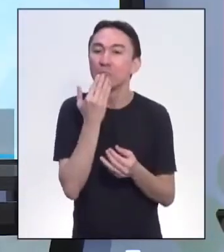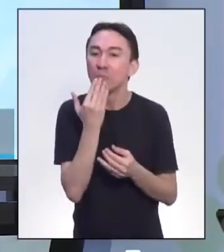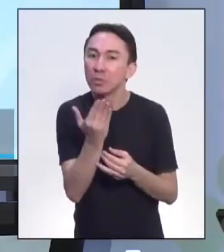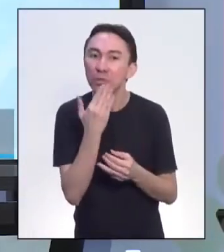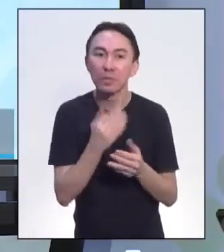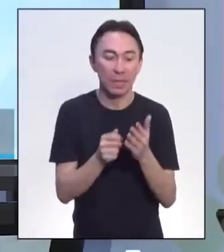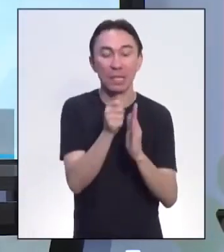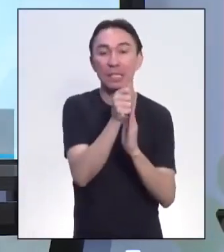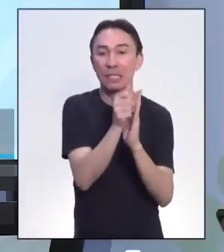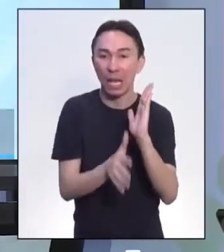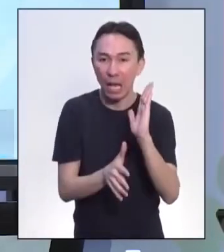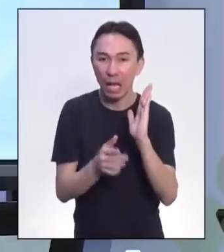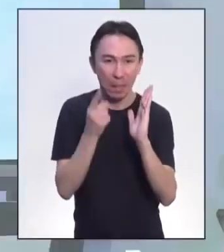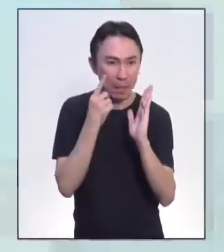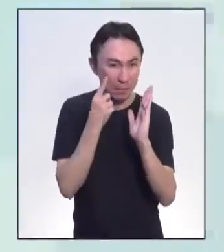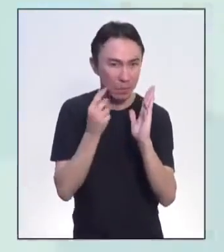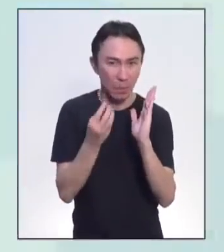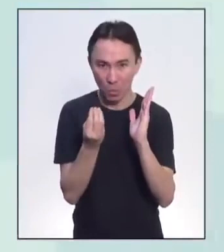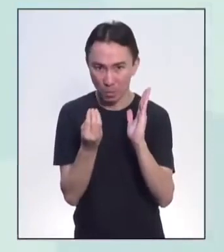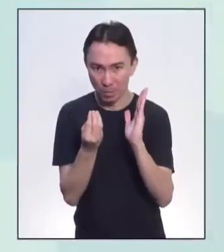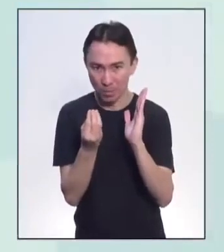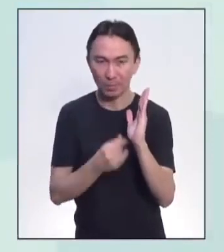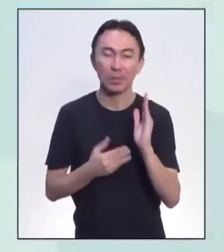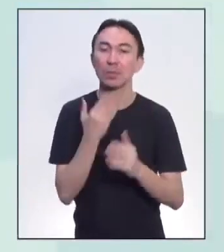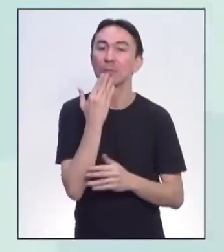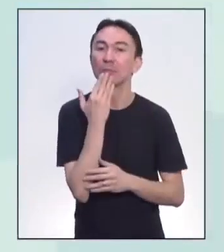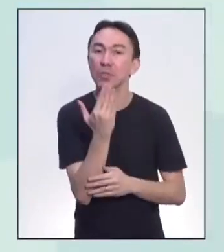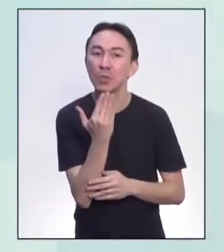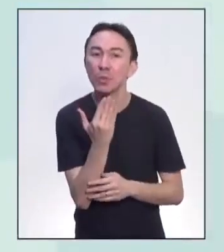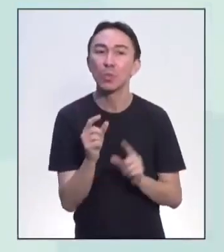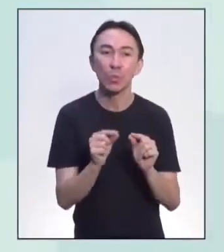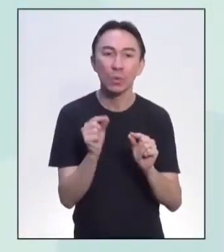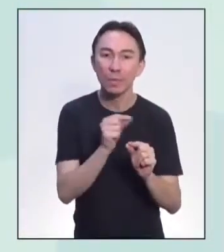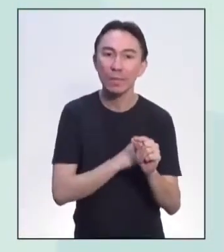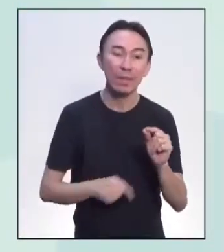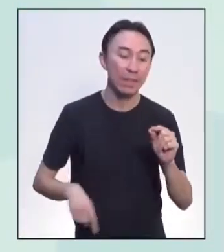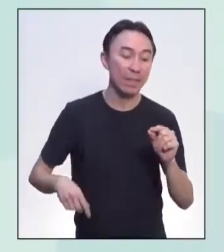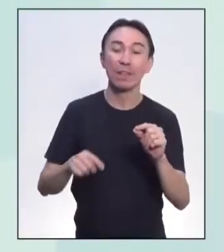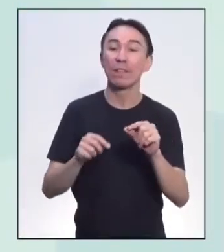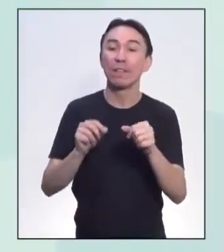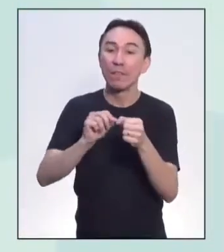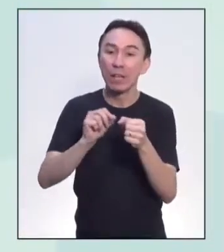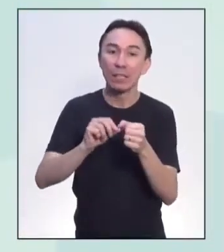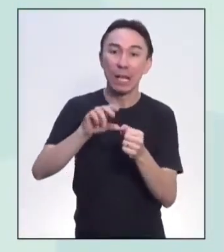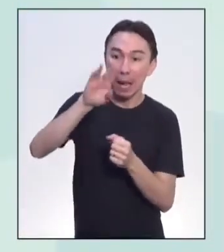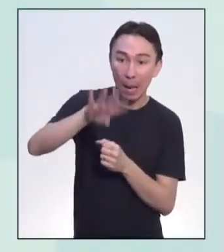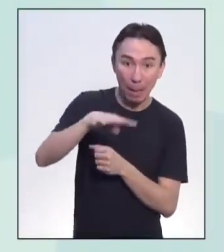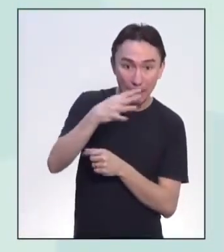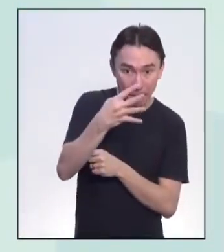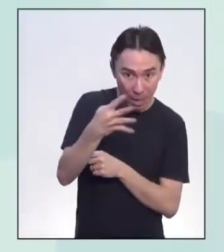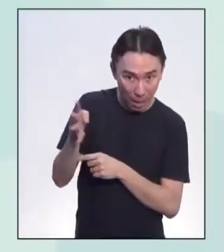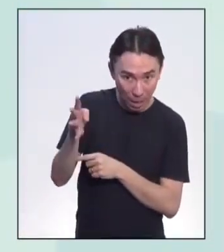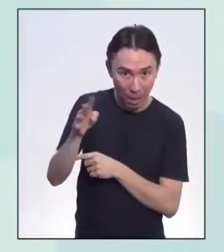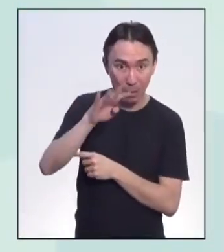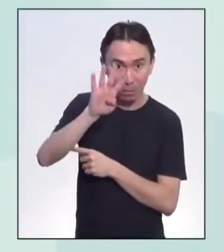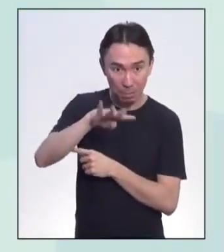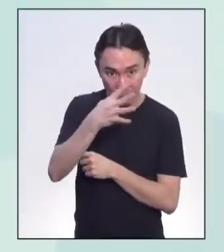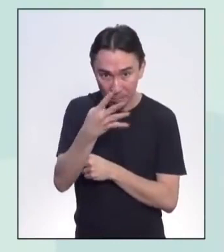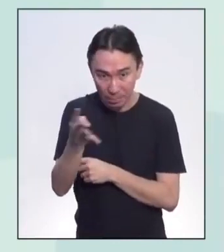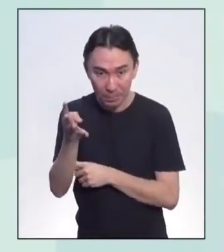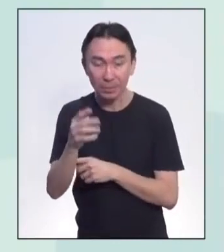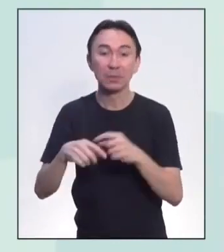vão colocar para vocês inteira na tela, mas eu pedi para construir isso, uma tabela, né, completar a tabela dessa função e